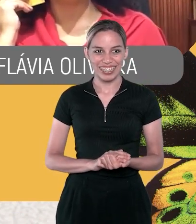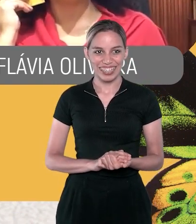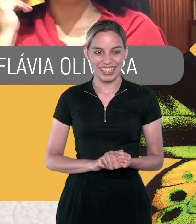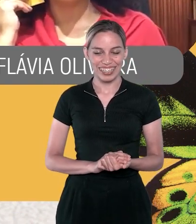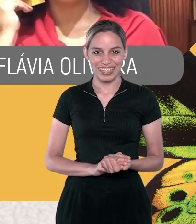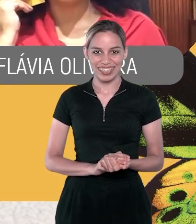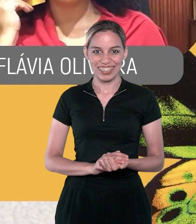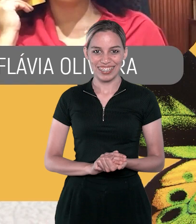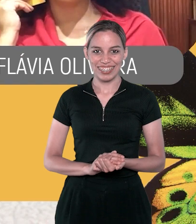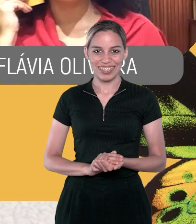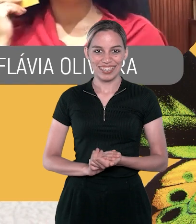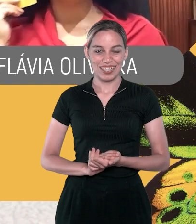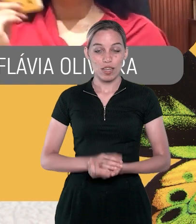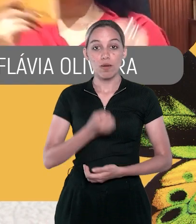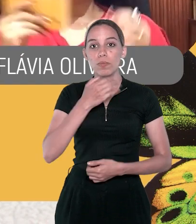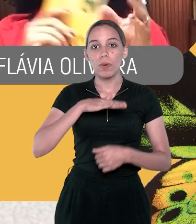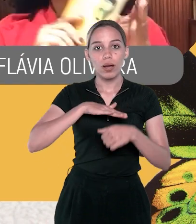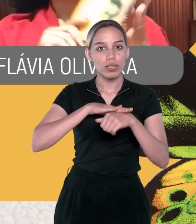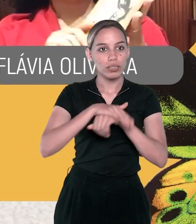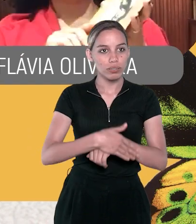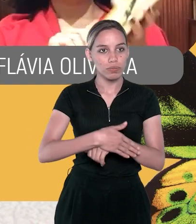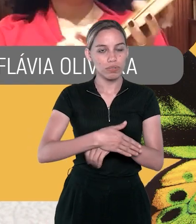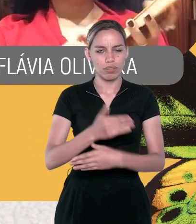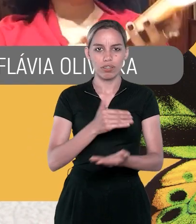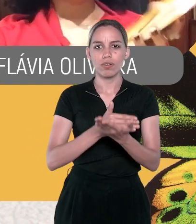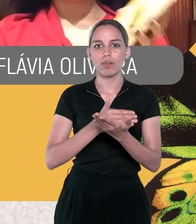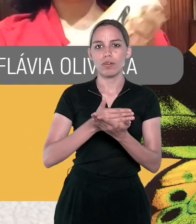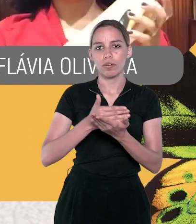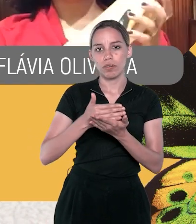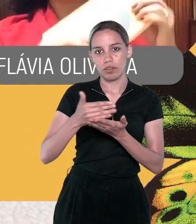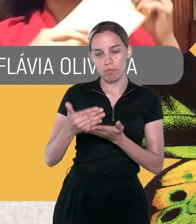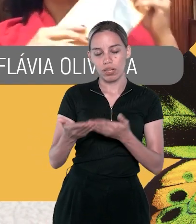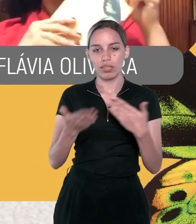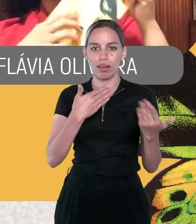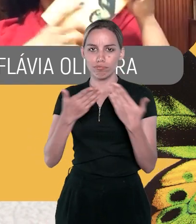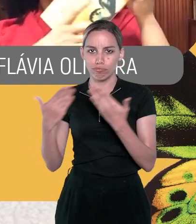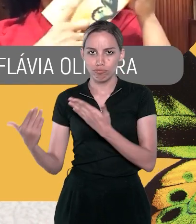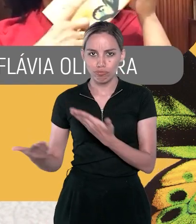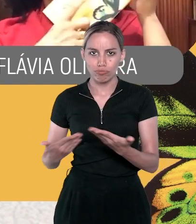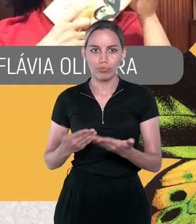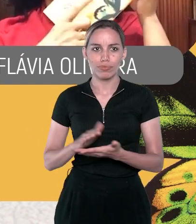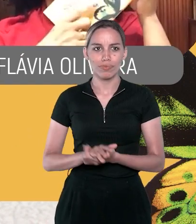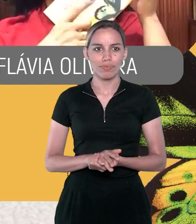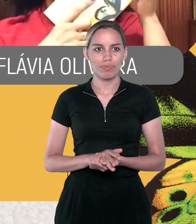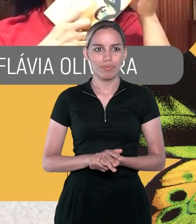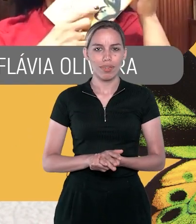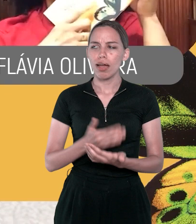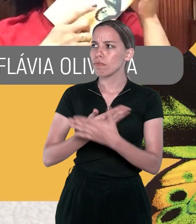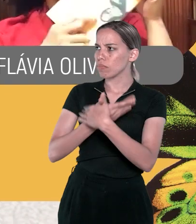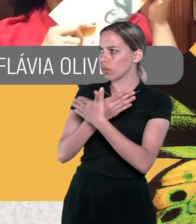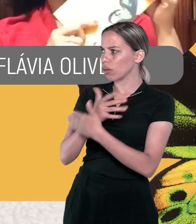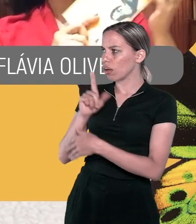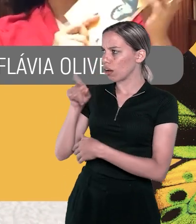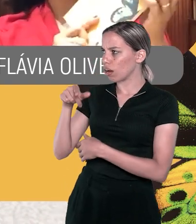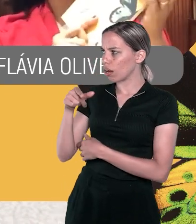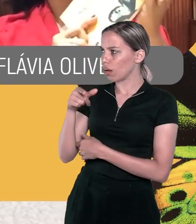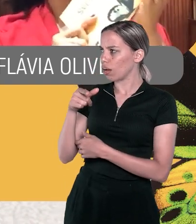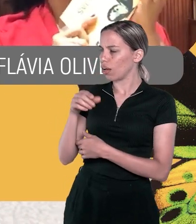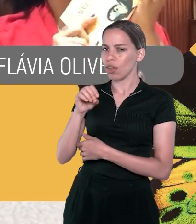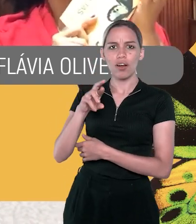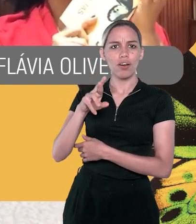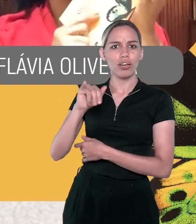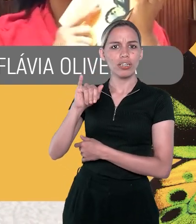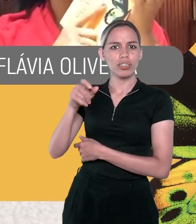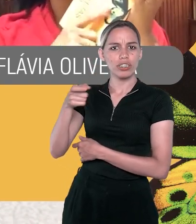palhaçada. Muito boa noite, gente. Vamos dar início aqui a esse bate-papo que a gente diz. Borboleta é orixá, hein? Ah,